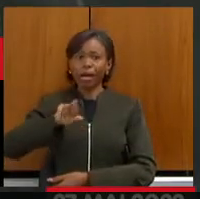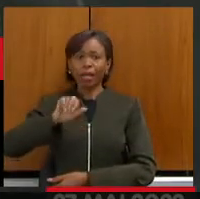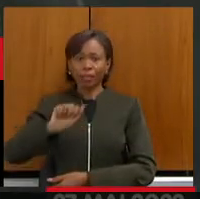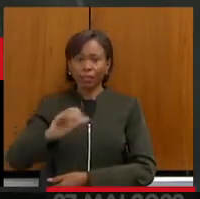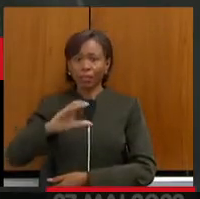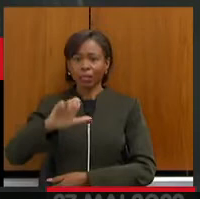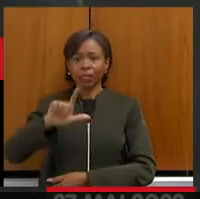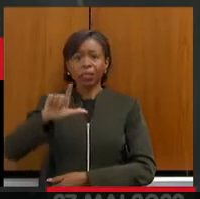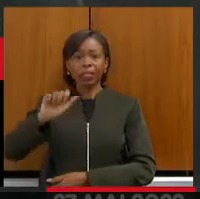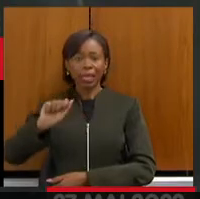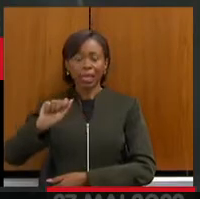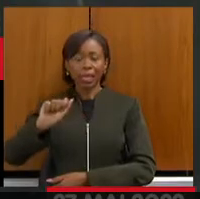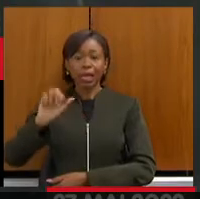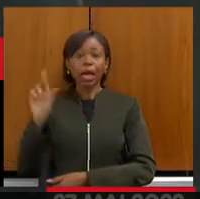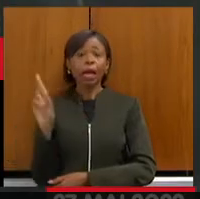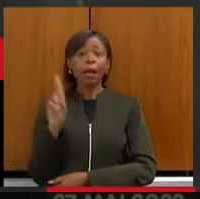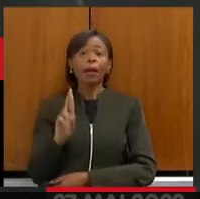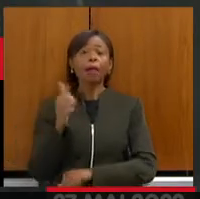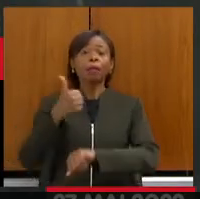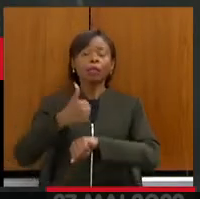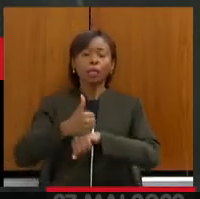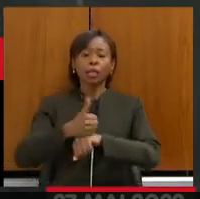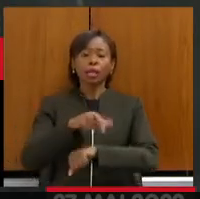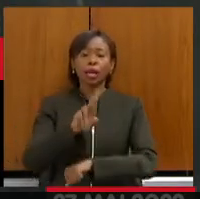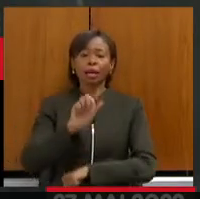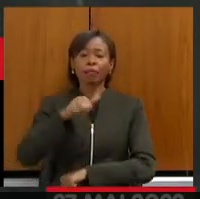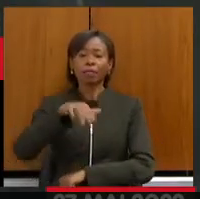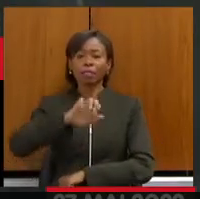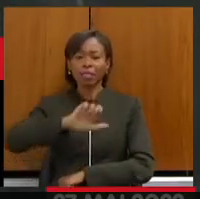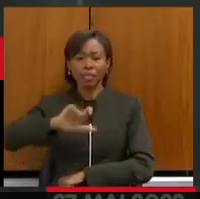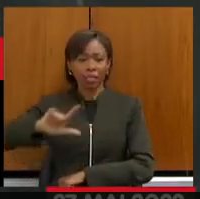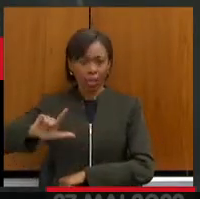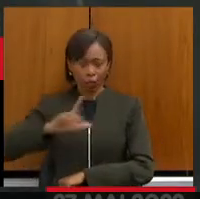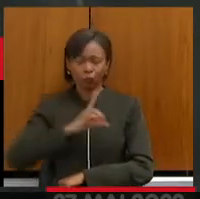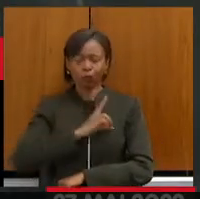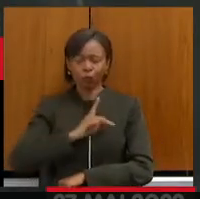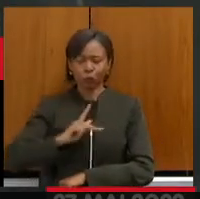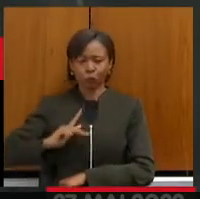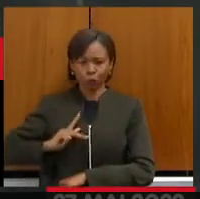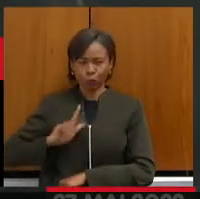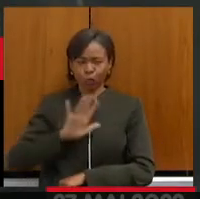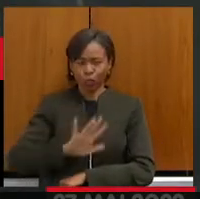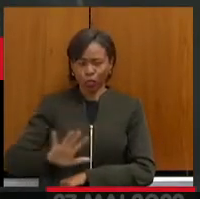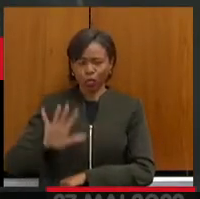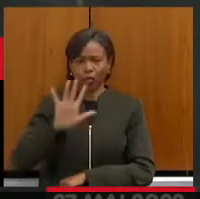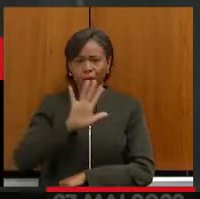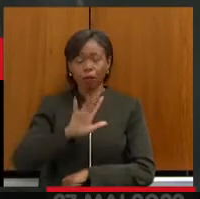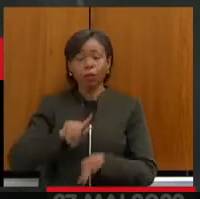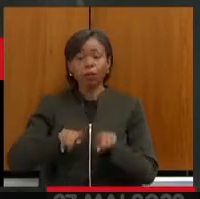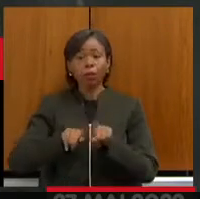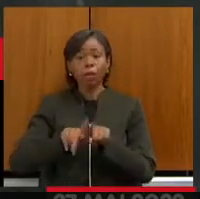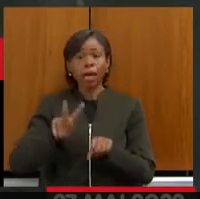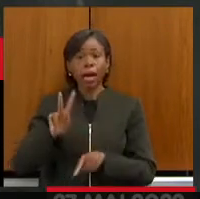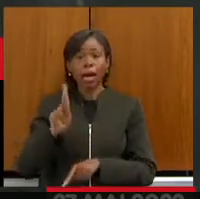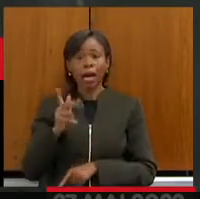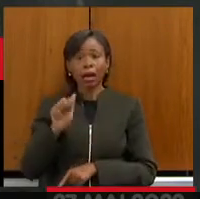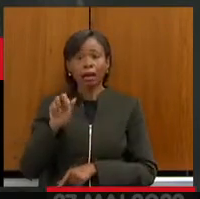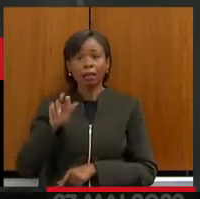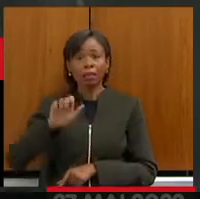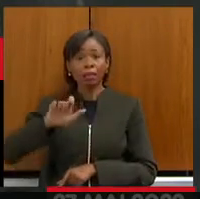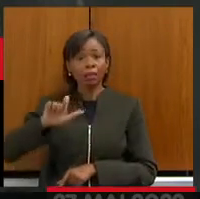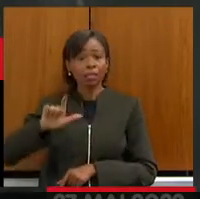defensora pública-geral do Estado de Minas Gerais a Raquel e cumprimentar o deputado Arlen Santiago que é o nosso terceiro secretário